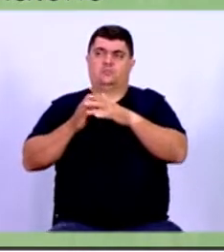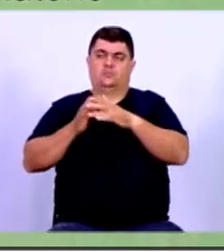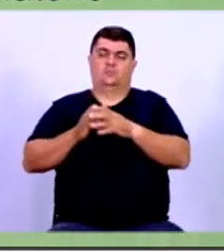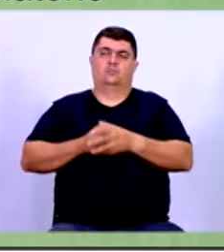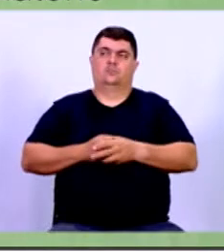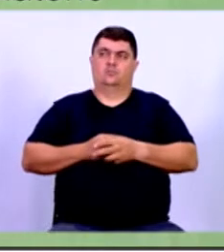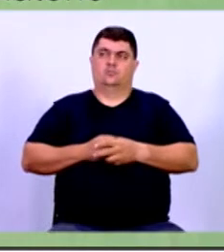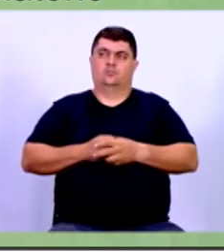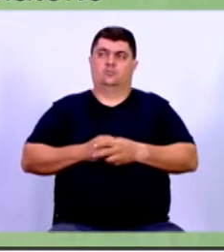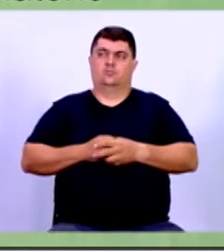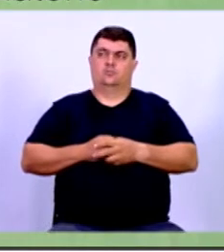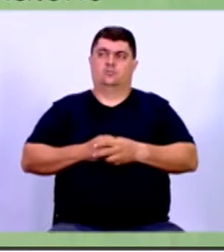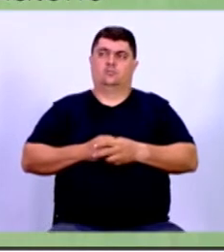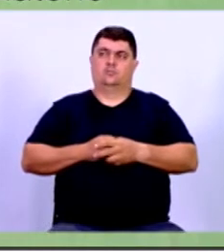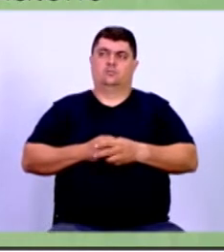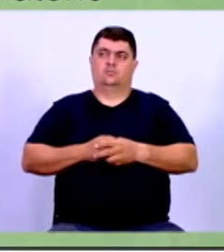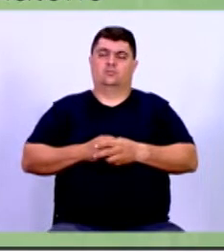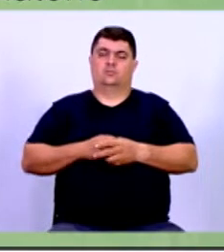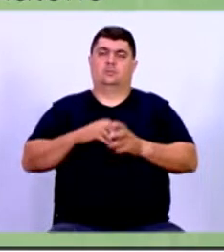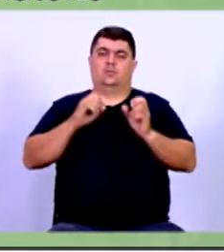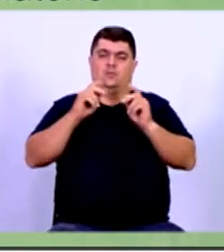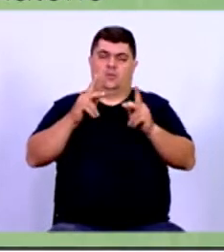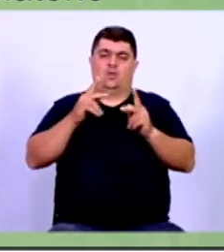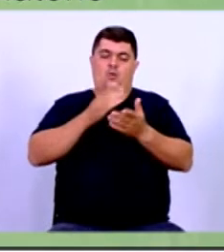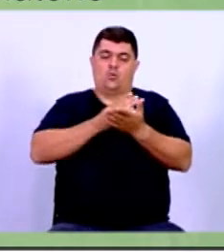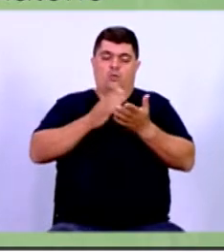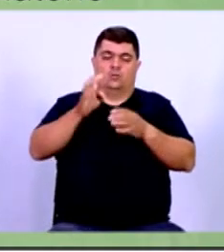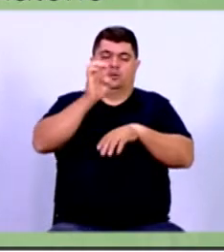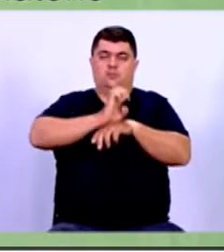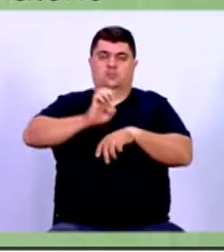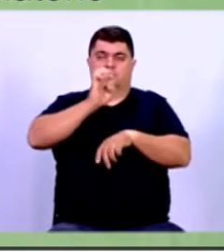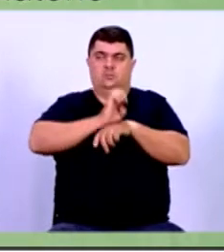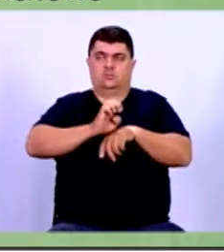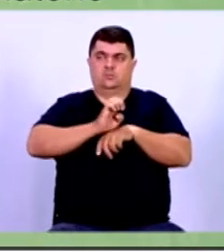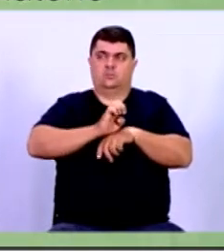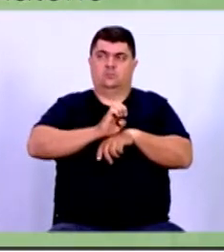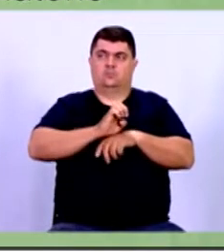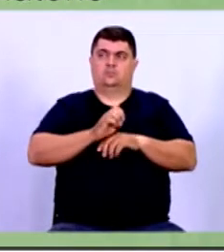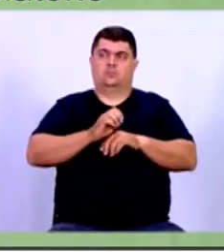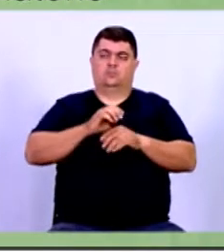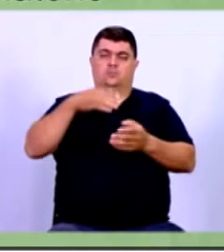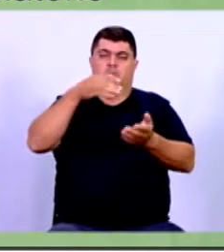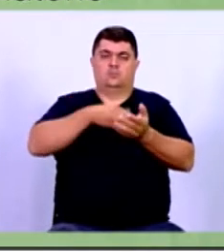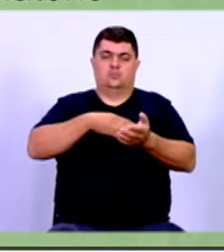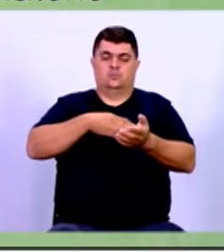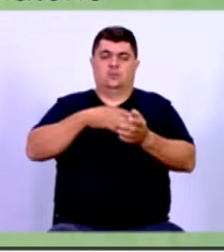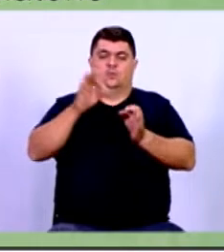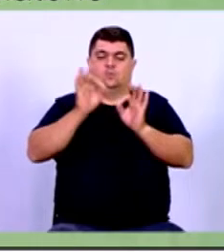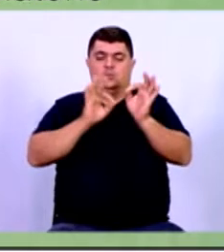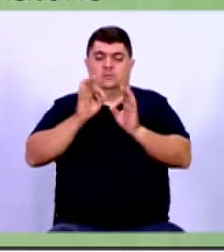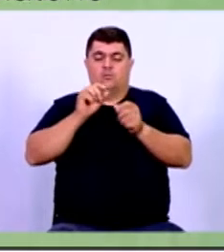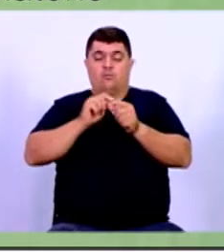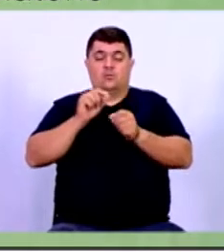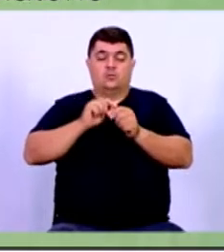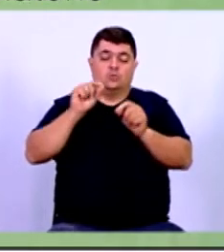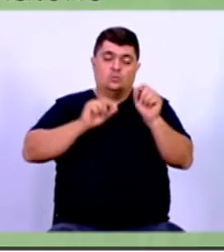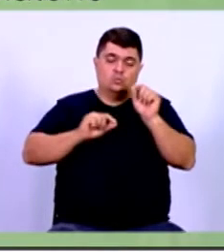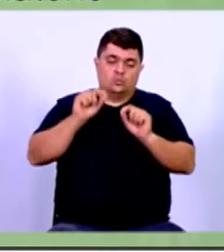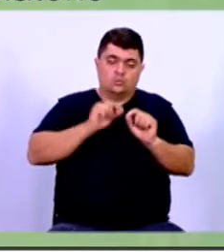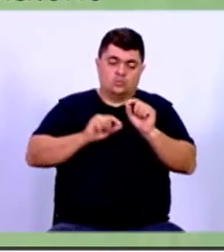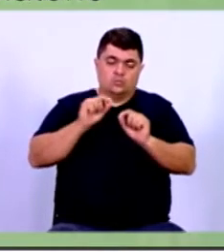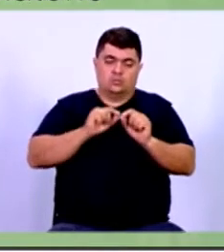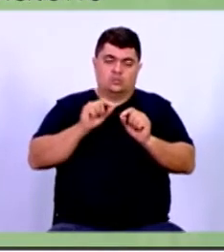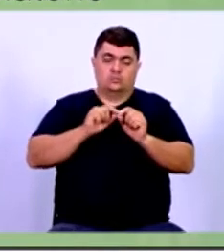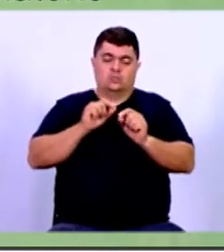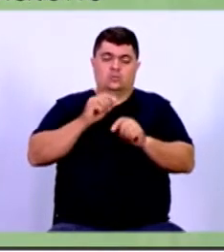a instituição concedente. Só aí que você inicia as atividades de estágio, que vai haver um plano de atividades desse estágio, o que